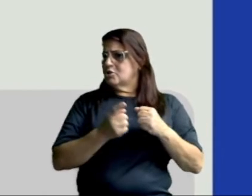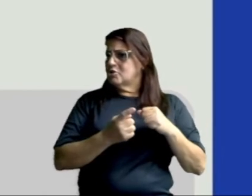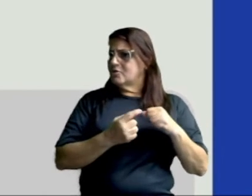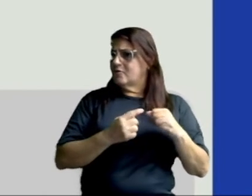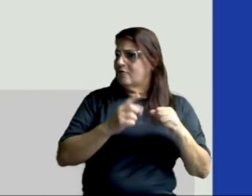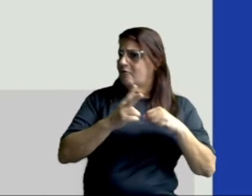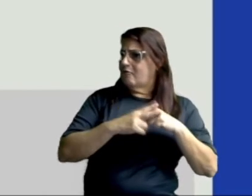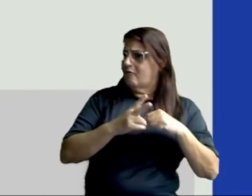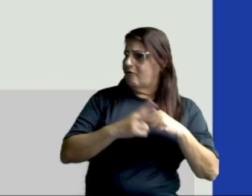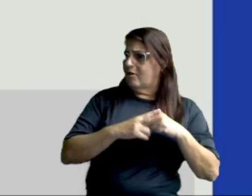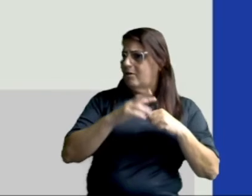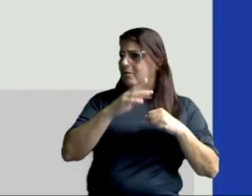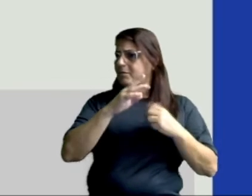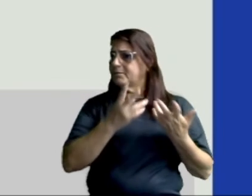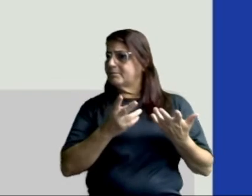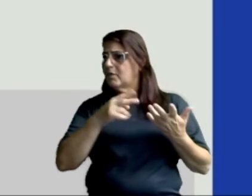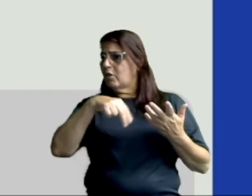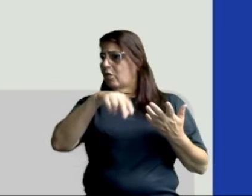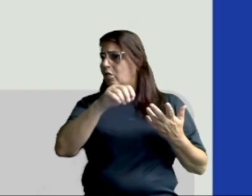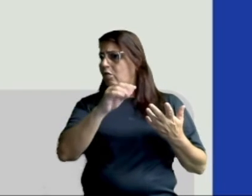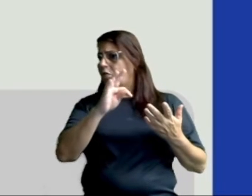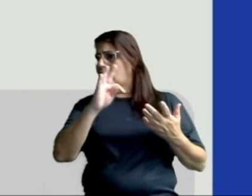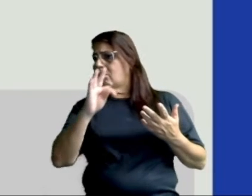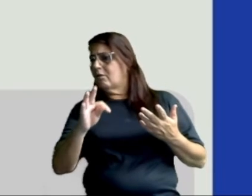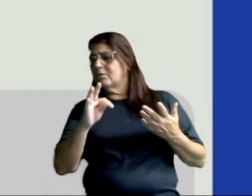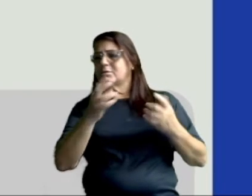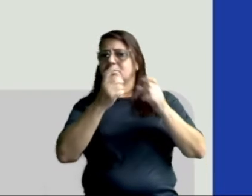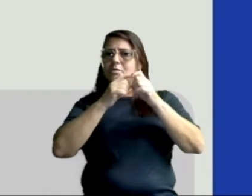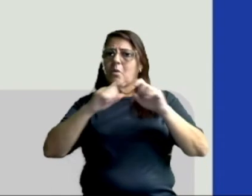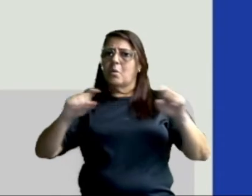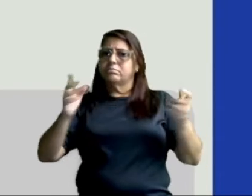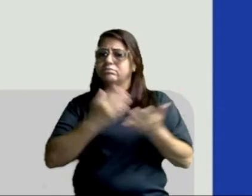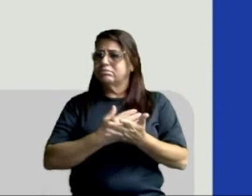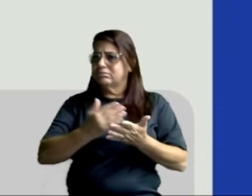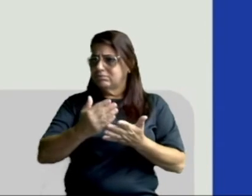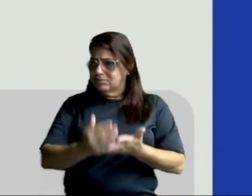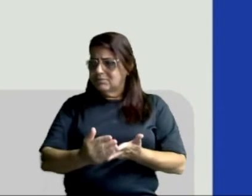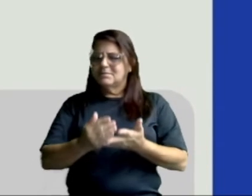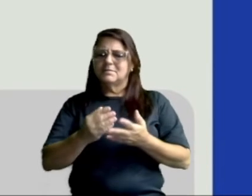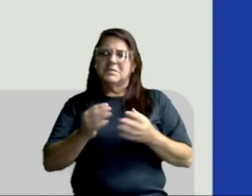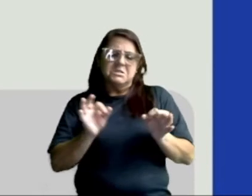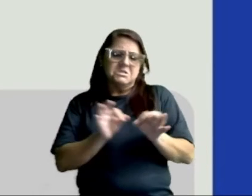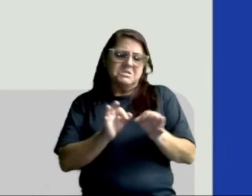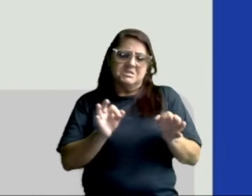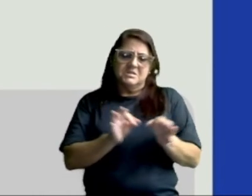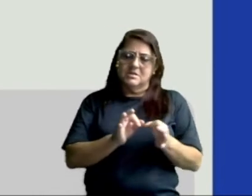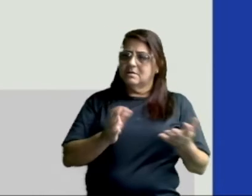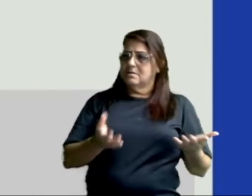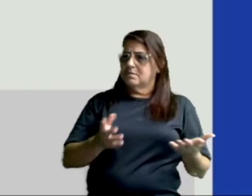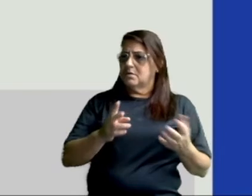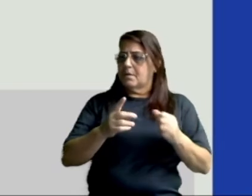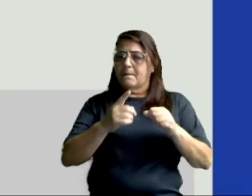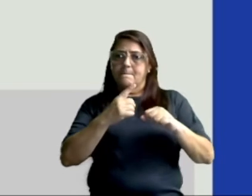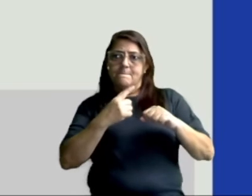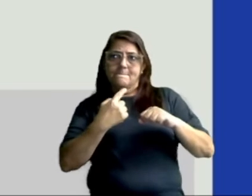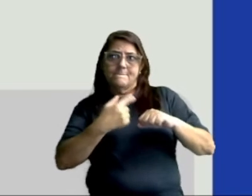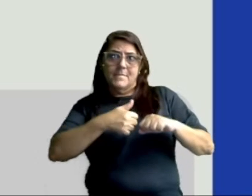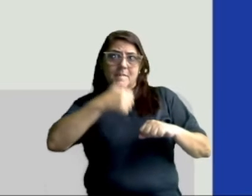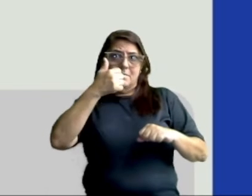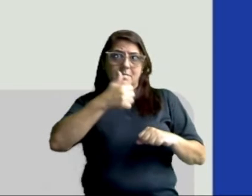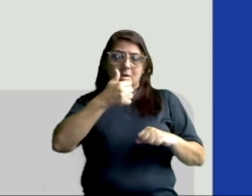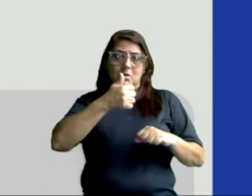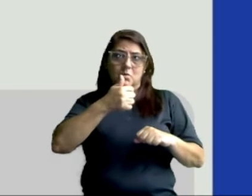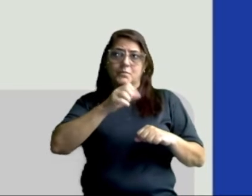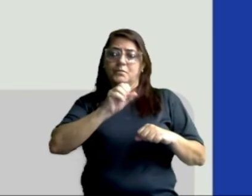verb to be, not e complement. Gente, isso é simples. Sujeito, depois vem o verbo to